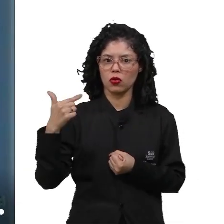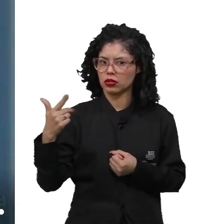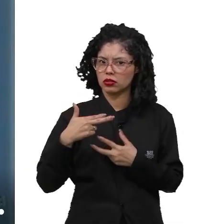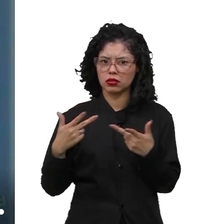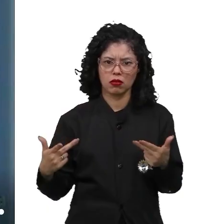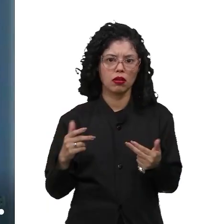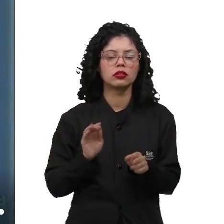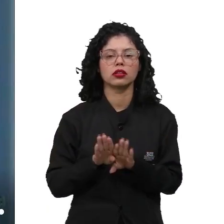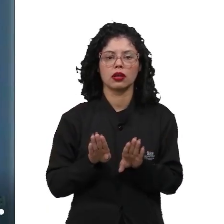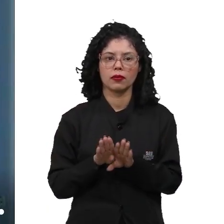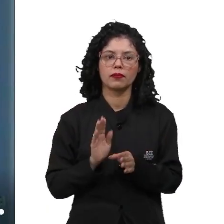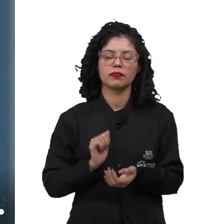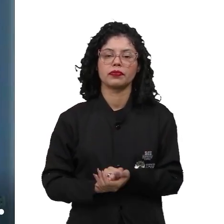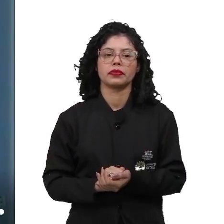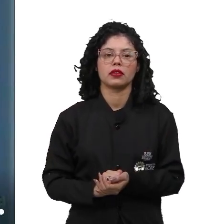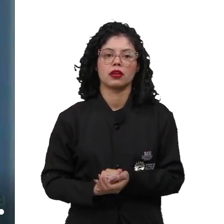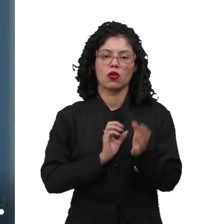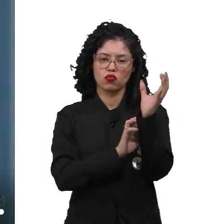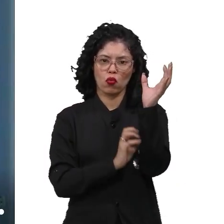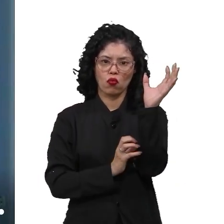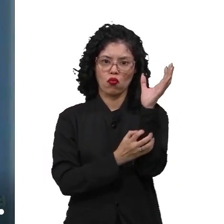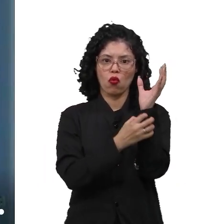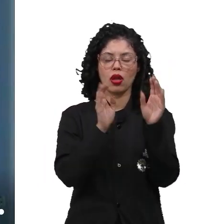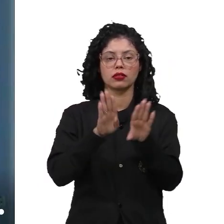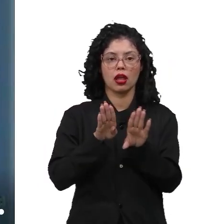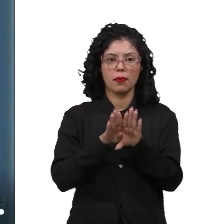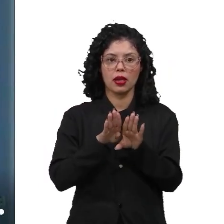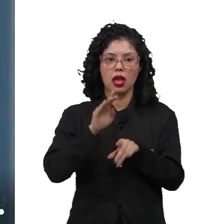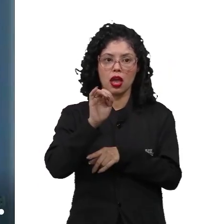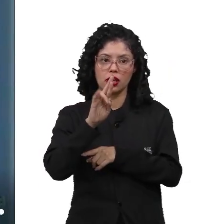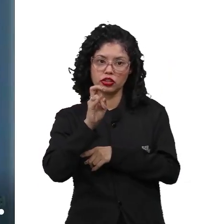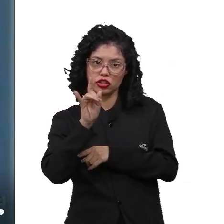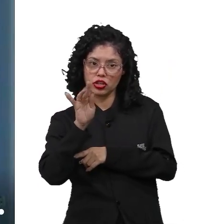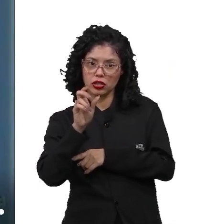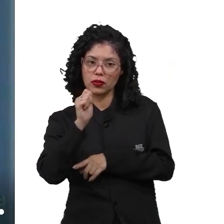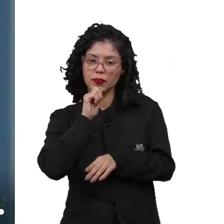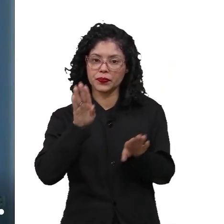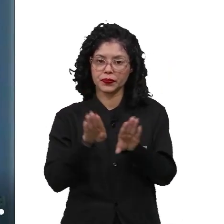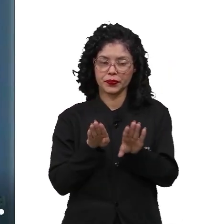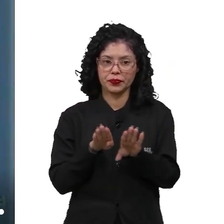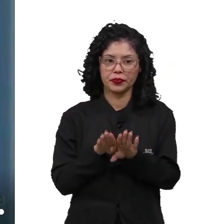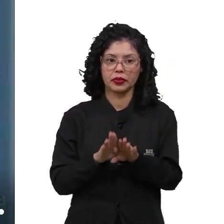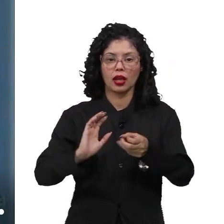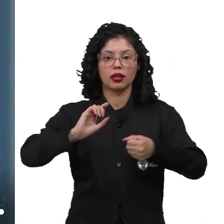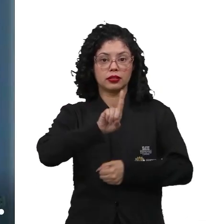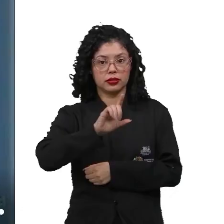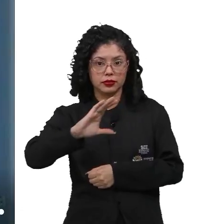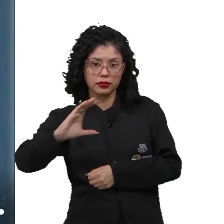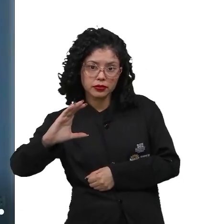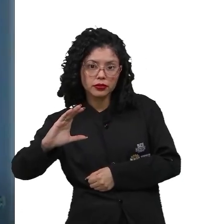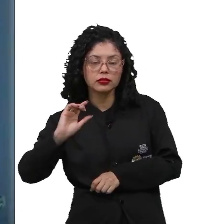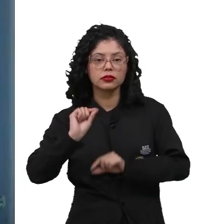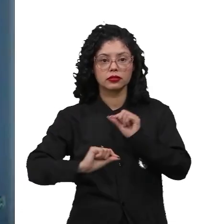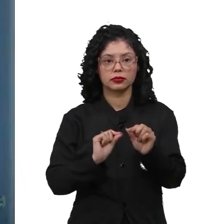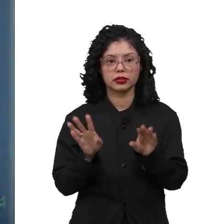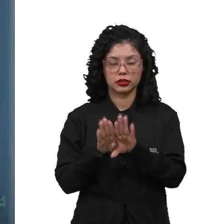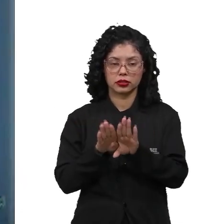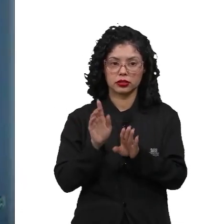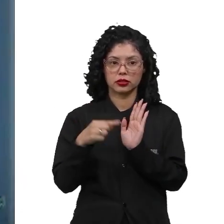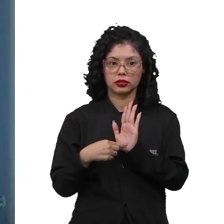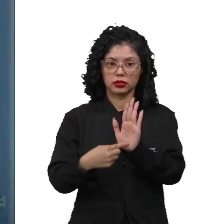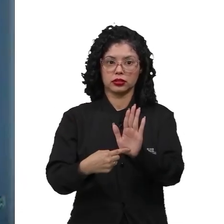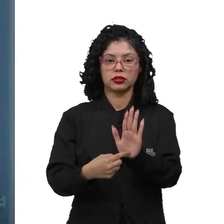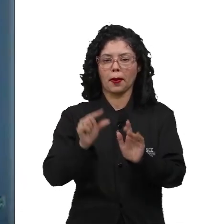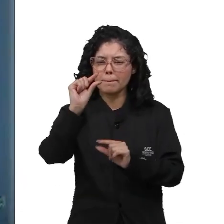eumintos, fungos, né, a gente chama eles de antígenos. E essas células ali do sistema imune, elas vão o quê? Vão